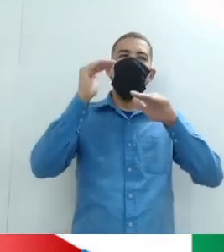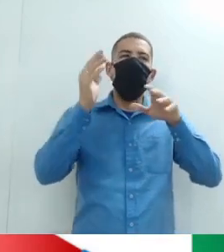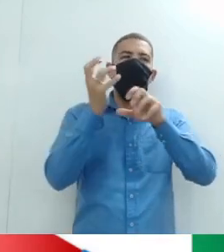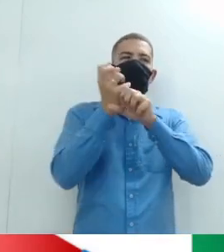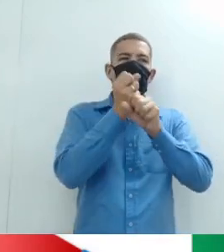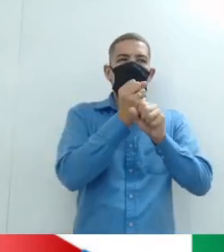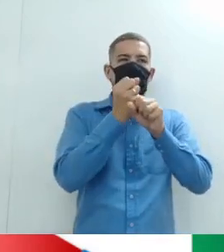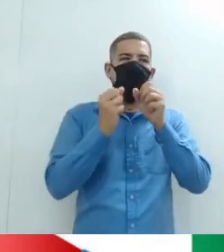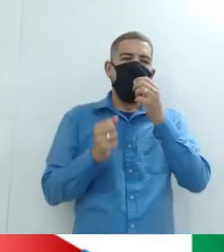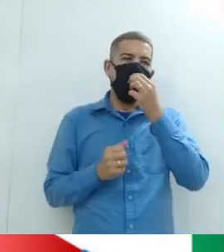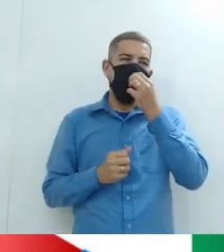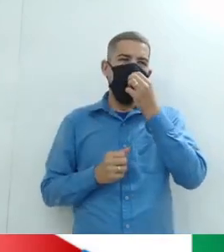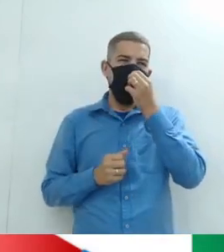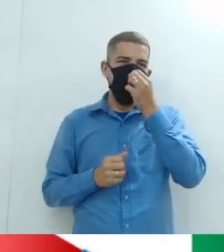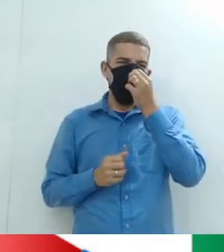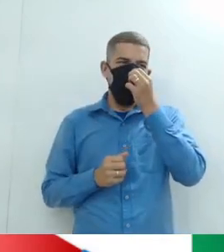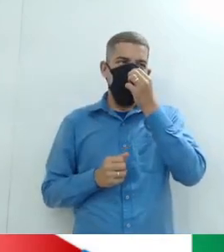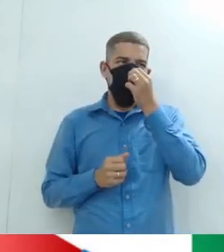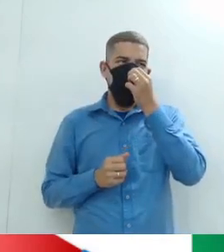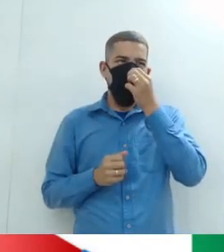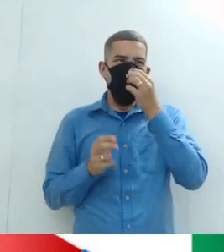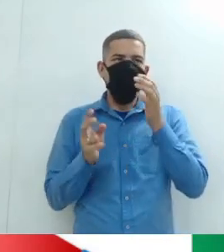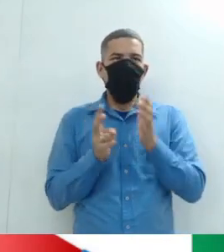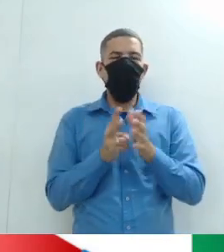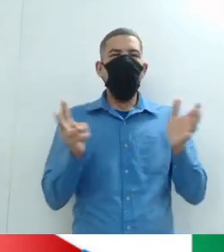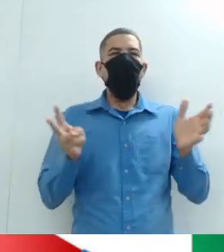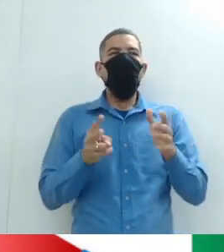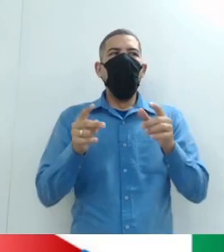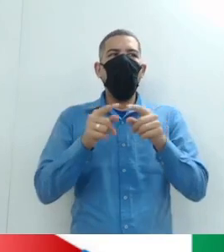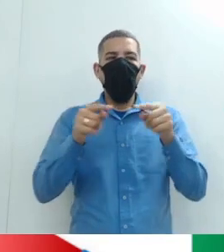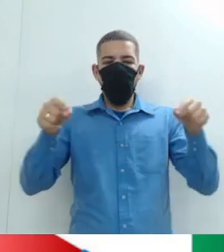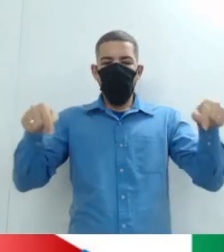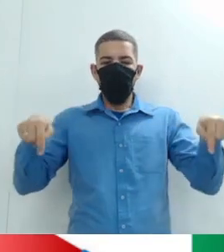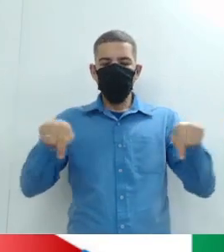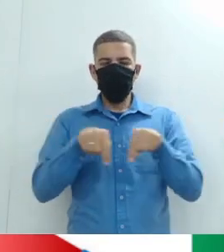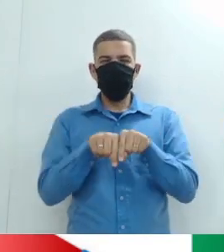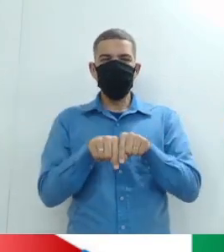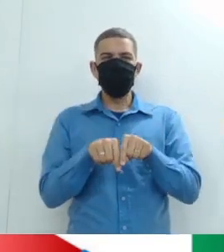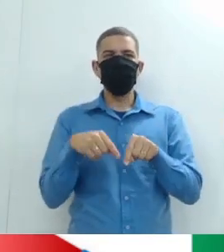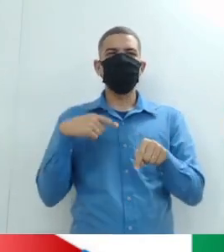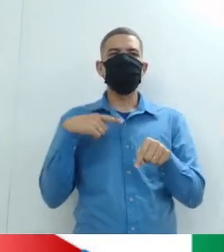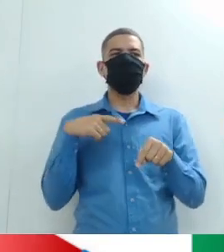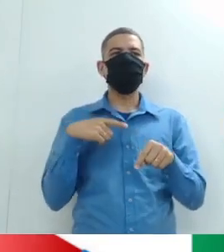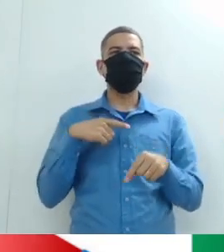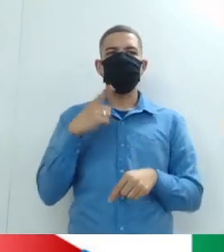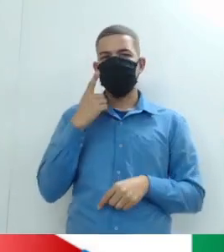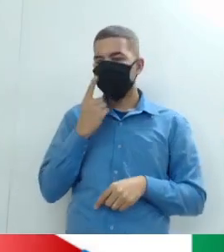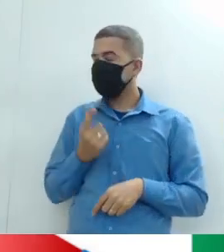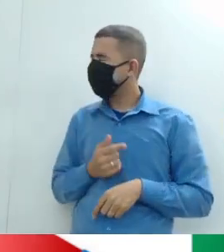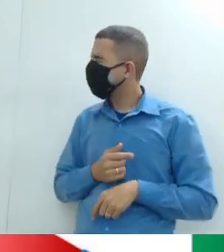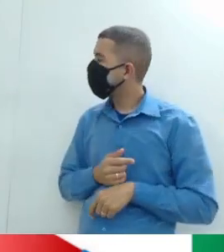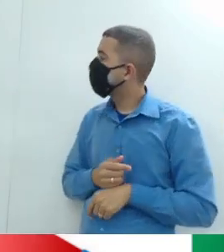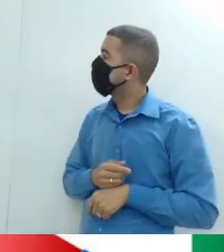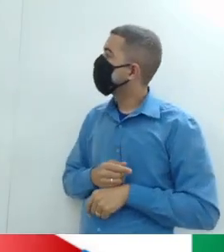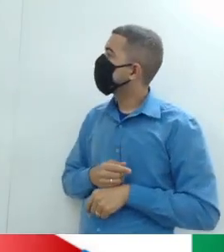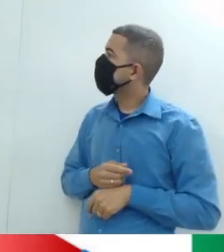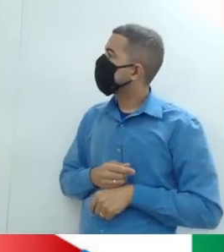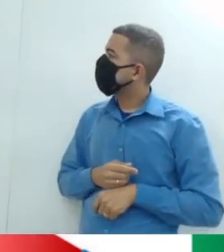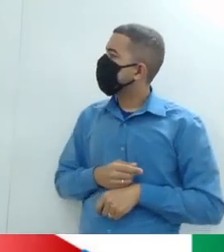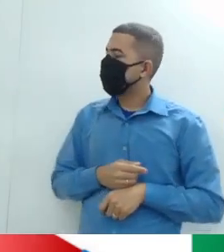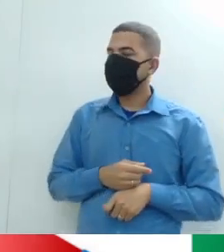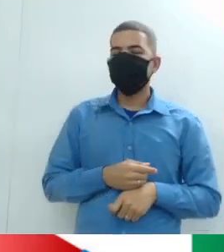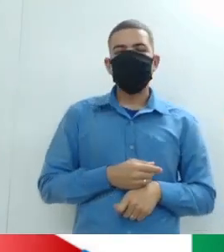cubo. Tranquilo? Volume do paralelepípedo. Um bloco retangular de dimensões A, B, C